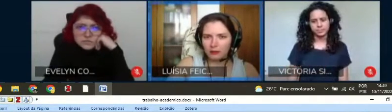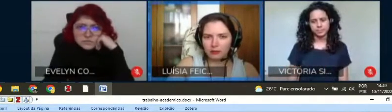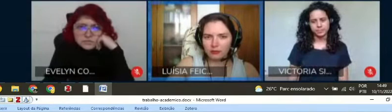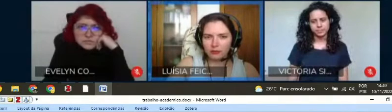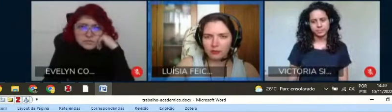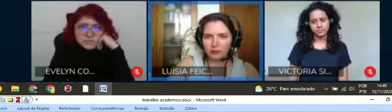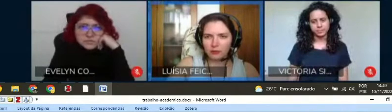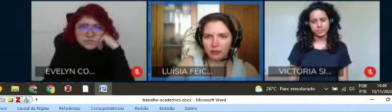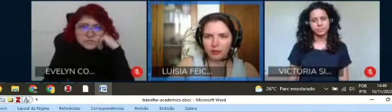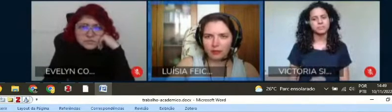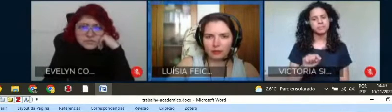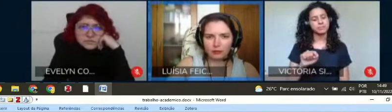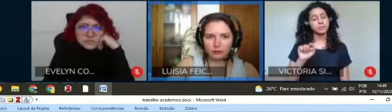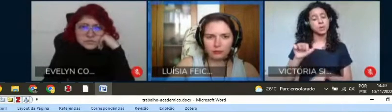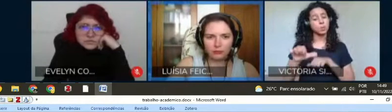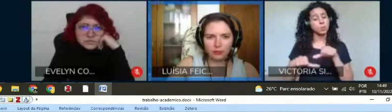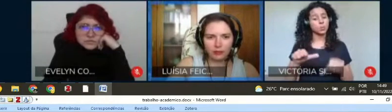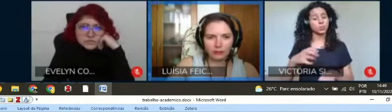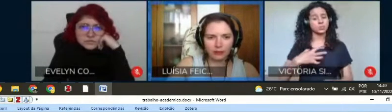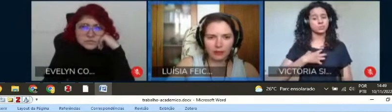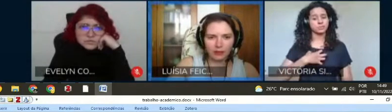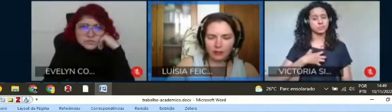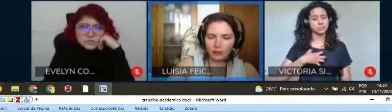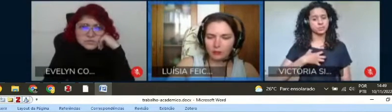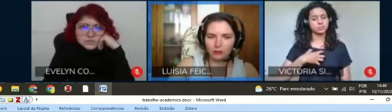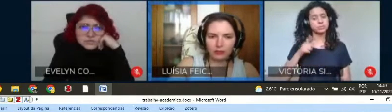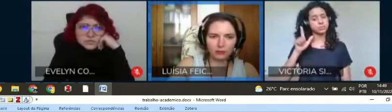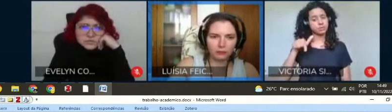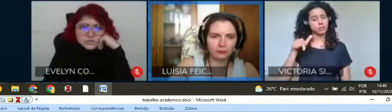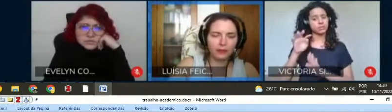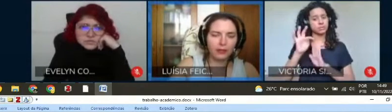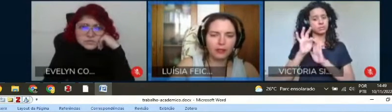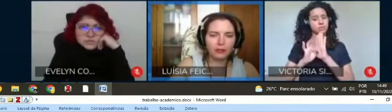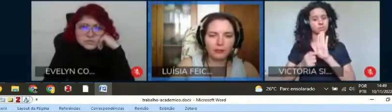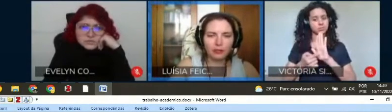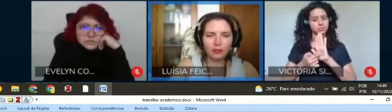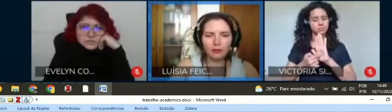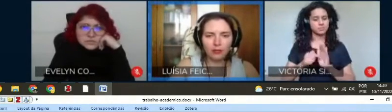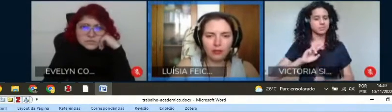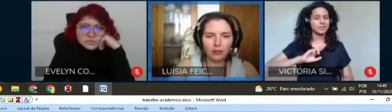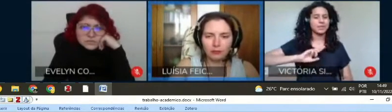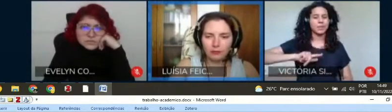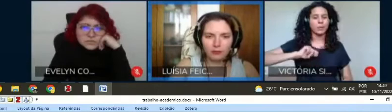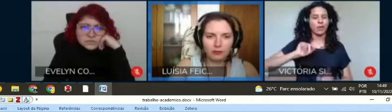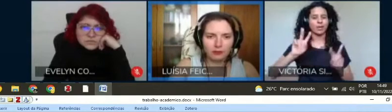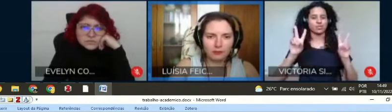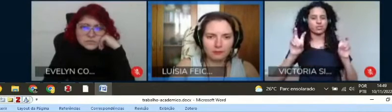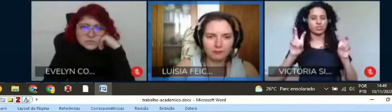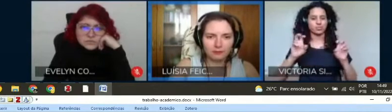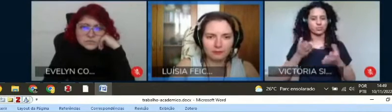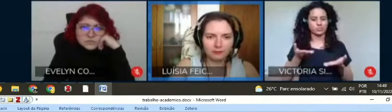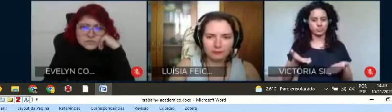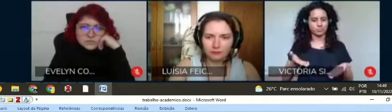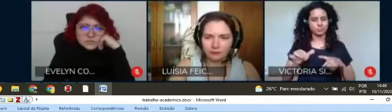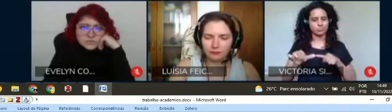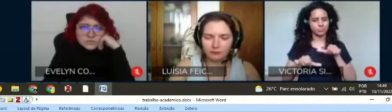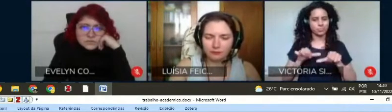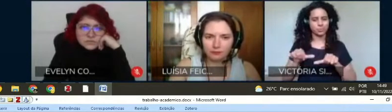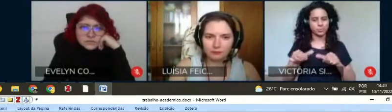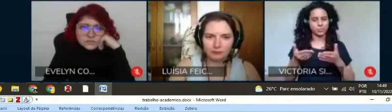e seleciono essa opção aqui, texto, porque esse aqui é o meu texto. Então, aqui veremos